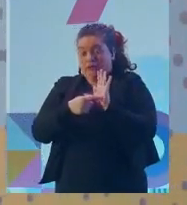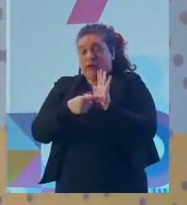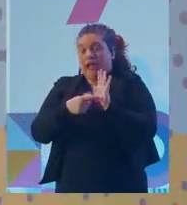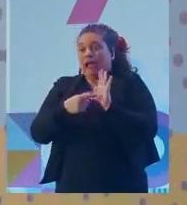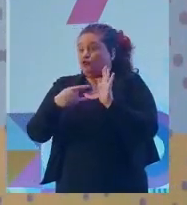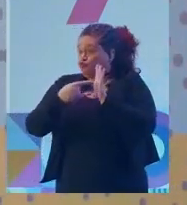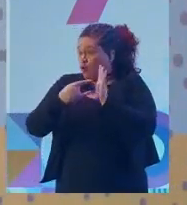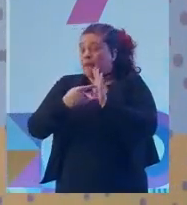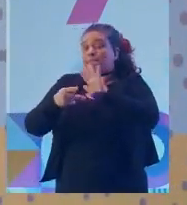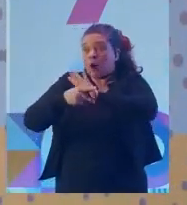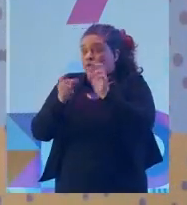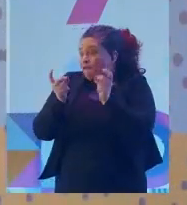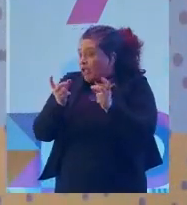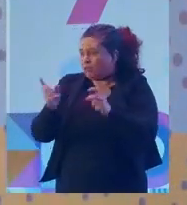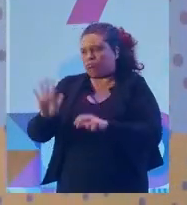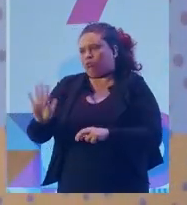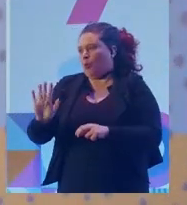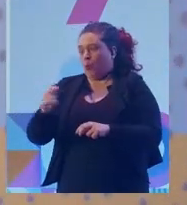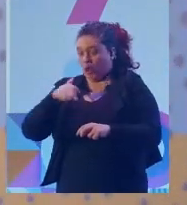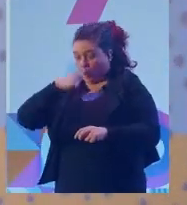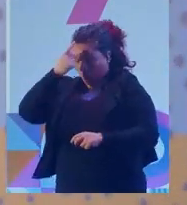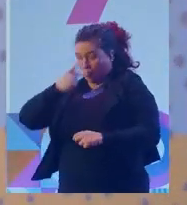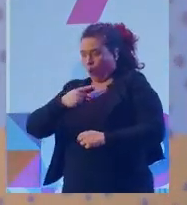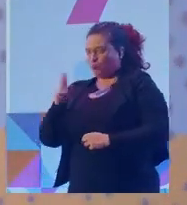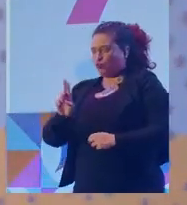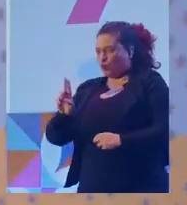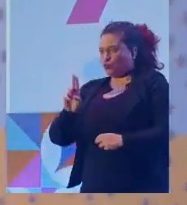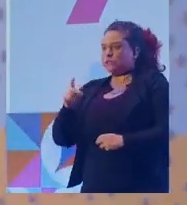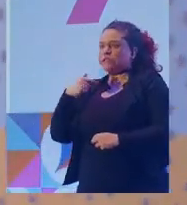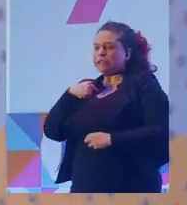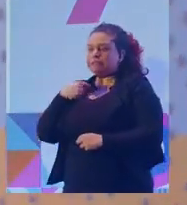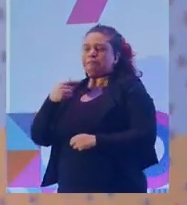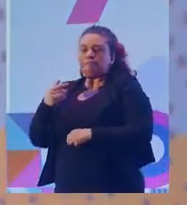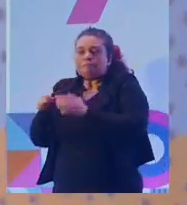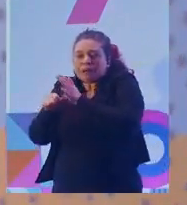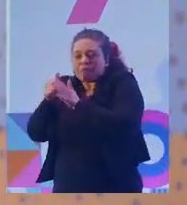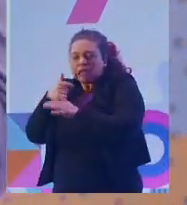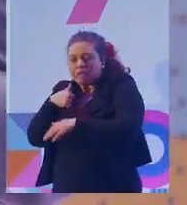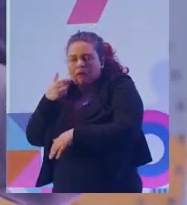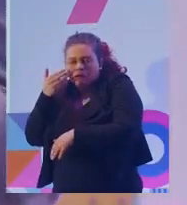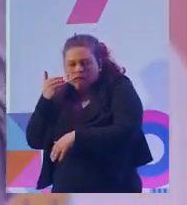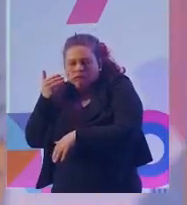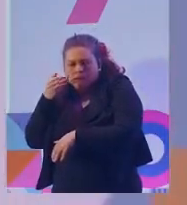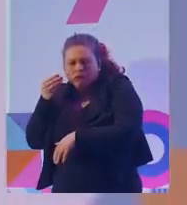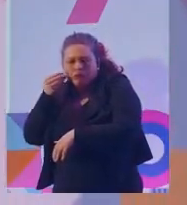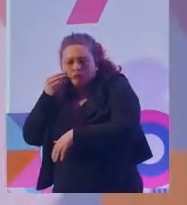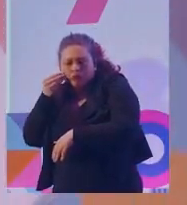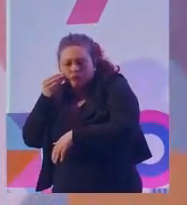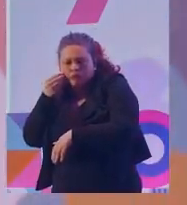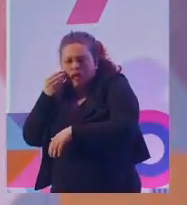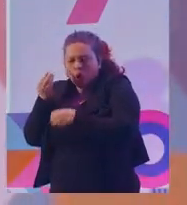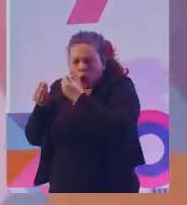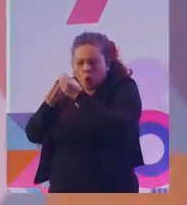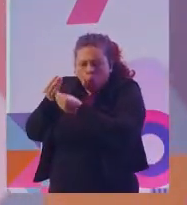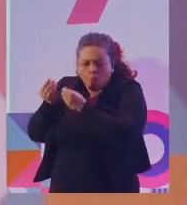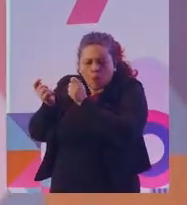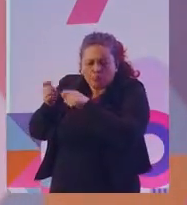o meu uso. Então, eu preciso de um driver, eu faço um teste e eu tenho que estar nessa parte